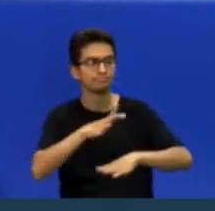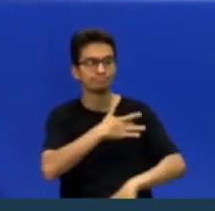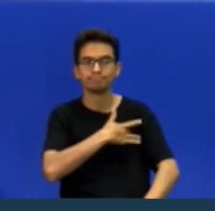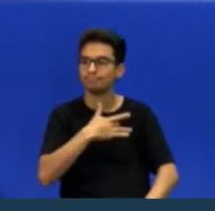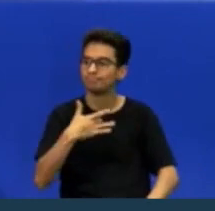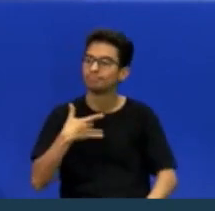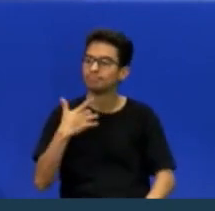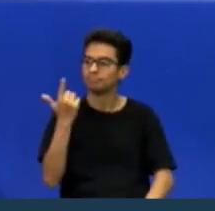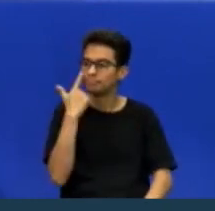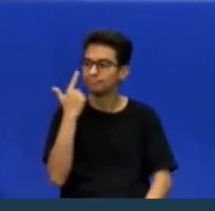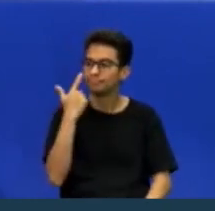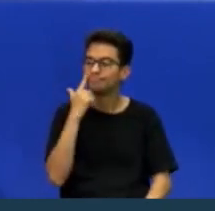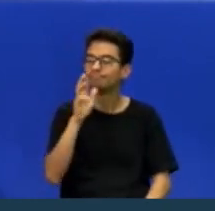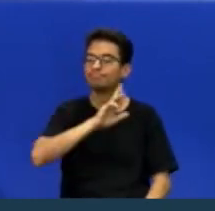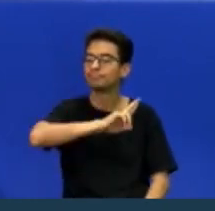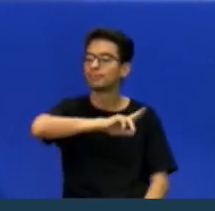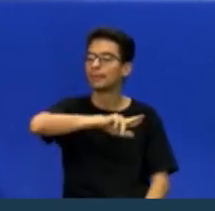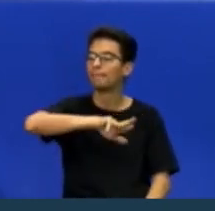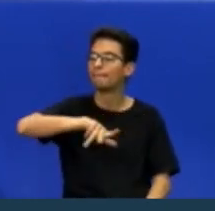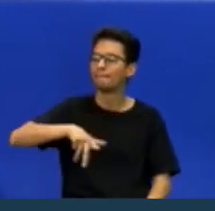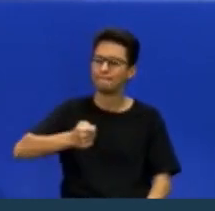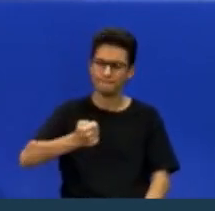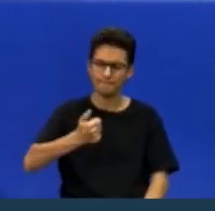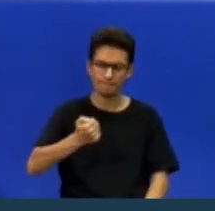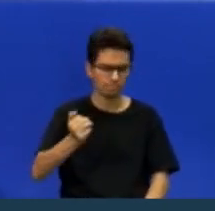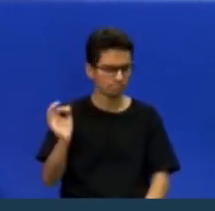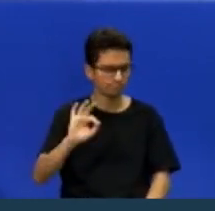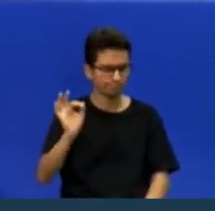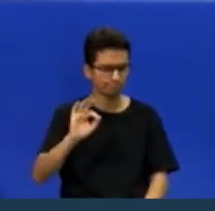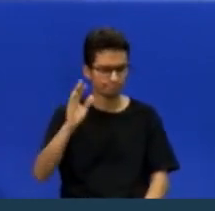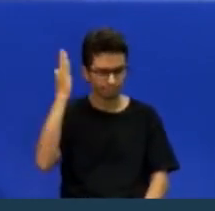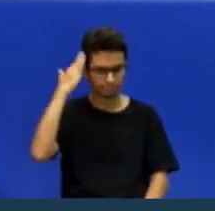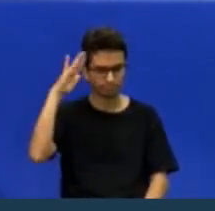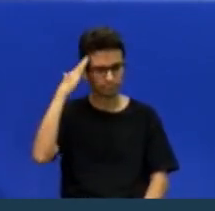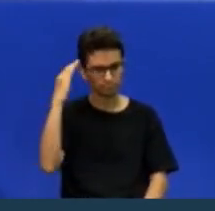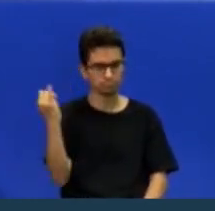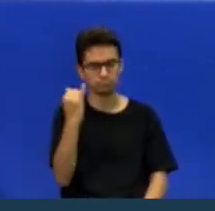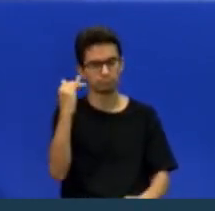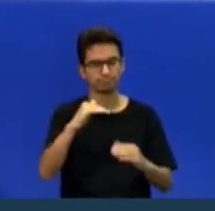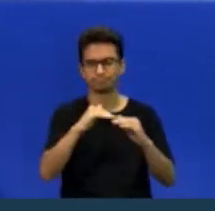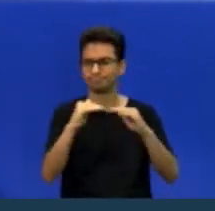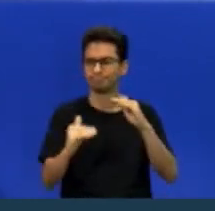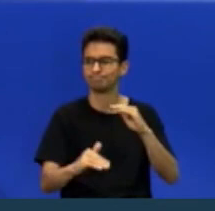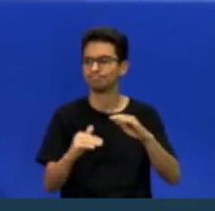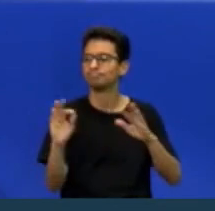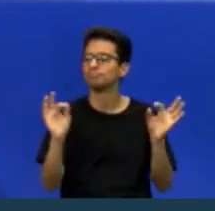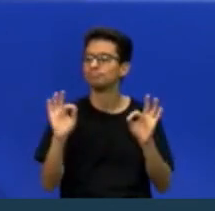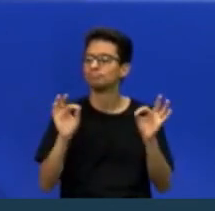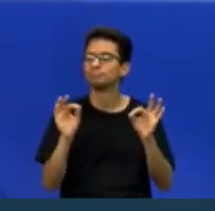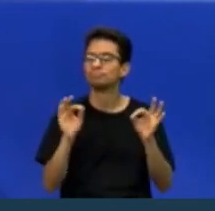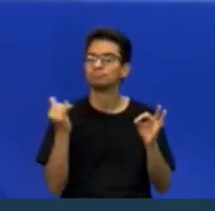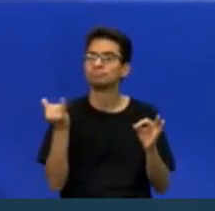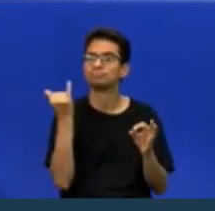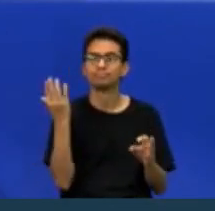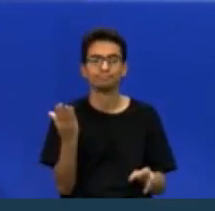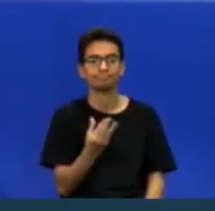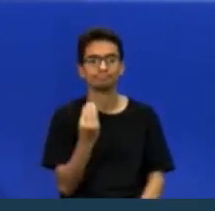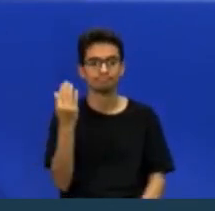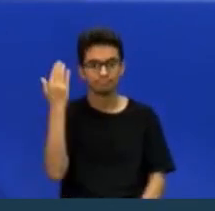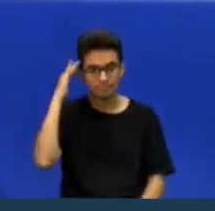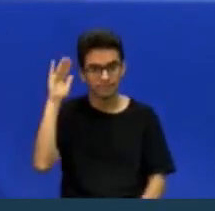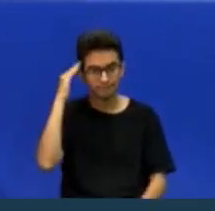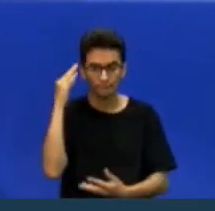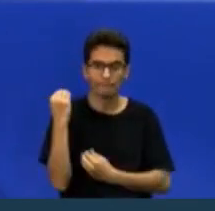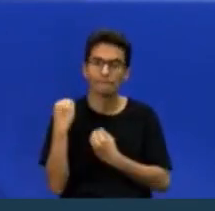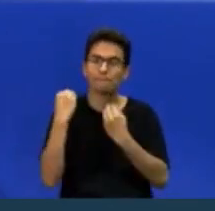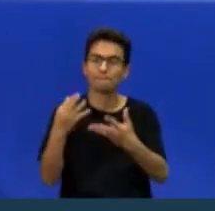Então o SUS tem várias atribuições e não são poucas e nem são pouco importantes, pelo contrário, são extremamente importantes. Cabe